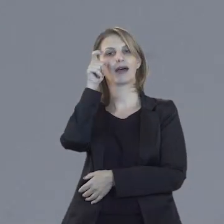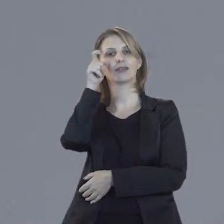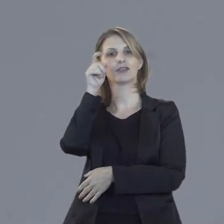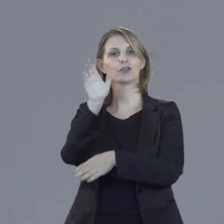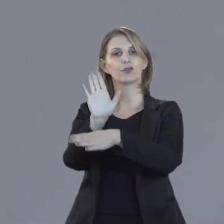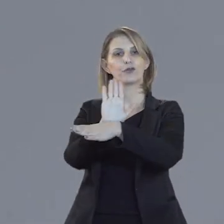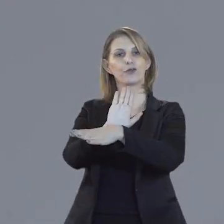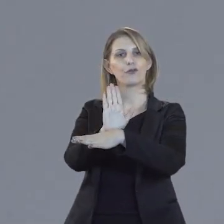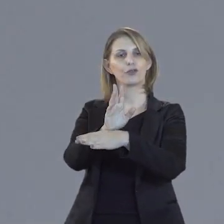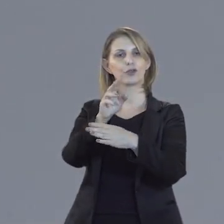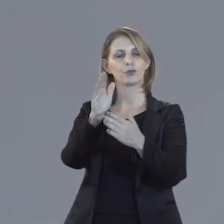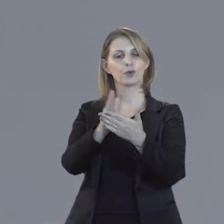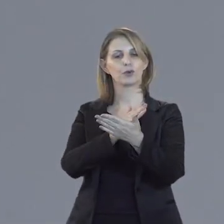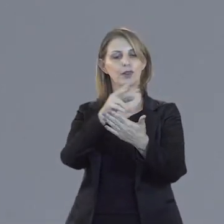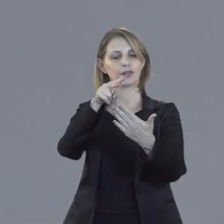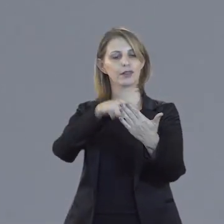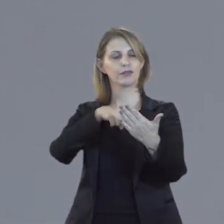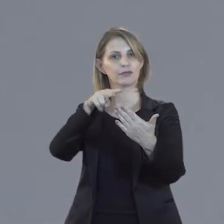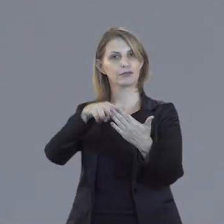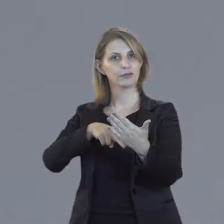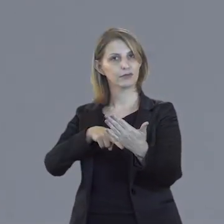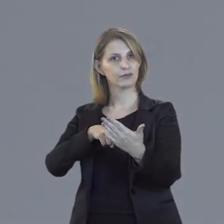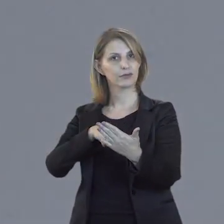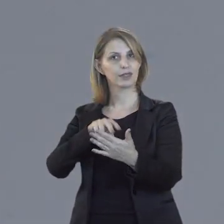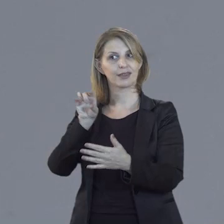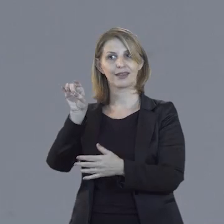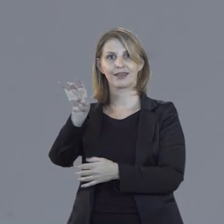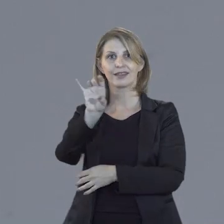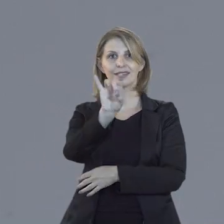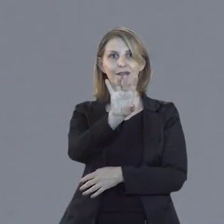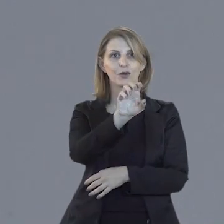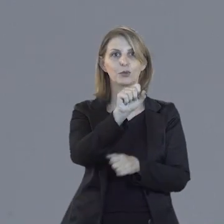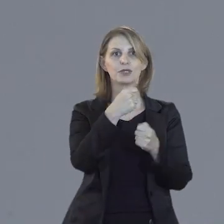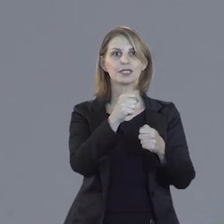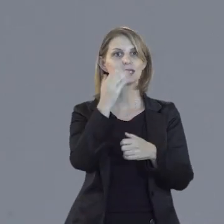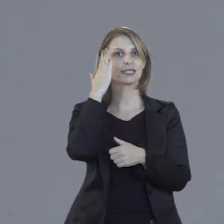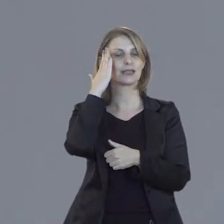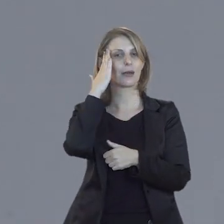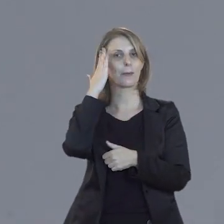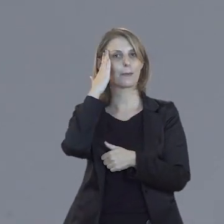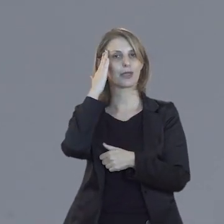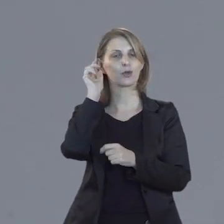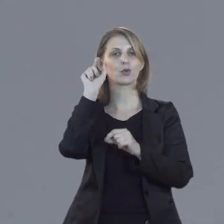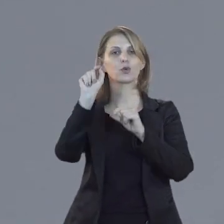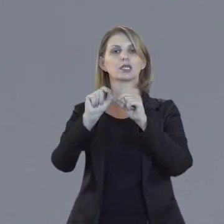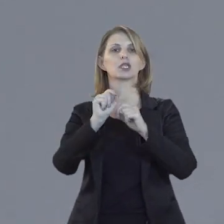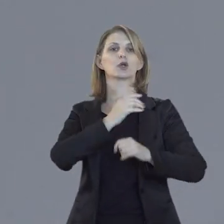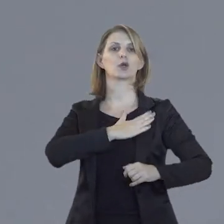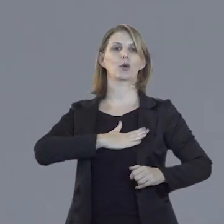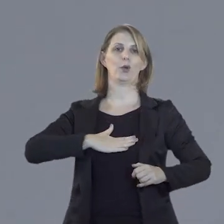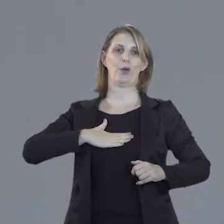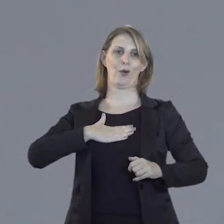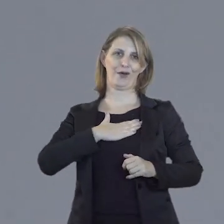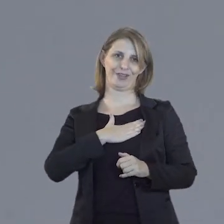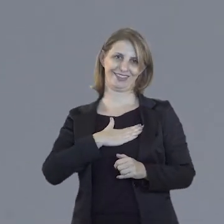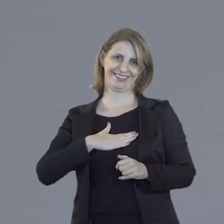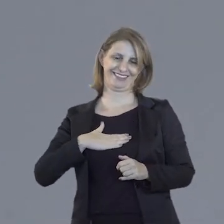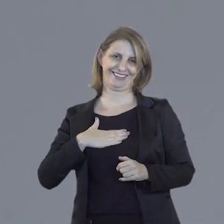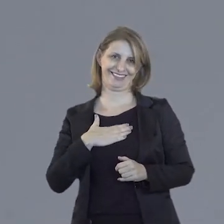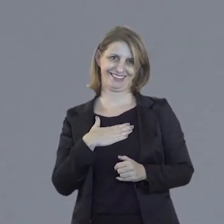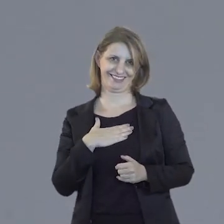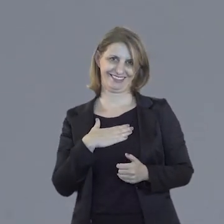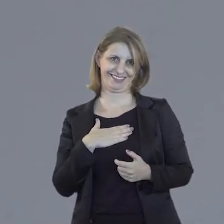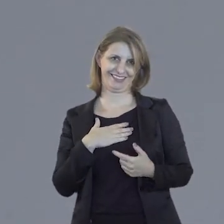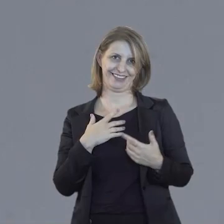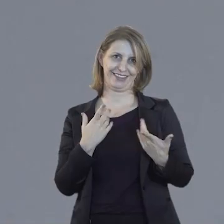é não fazer nada, é assistir um bom filme, ler um bom livro. Então, as pessoas, primeiro, precisam se permitir a fazer algo que lhe